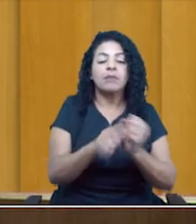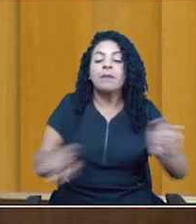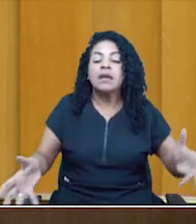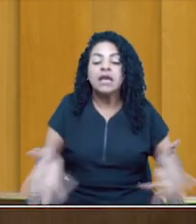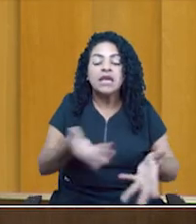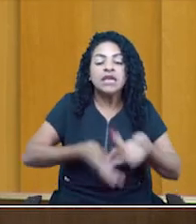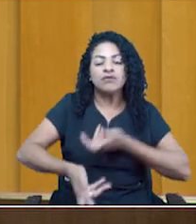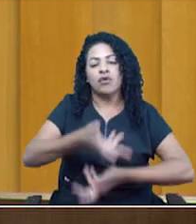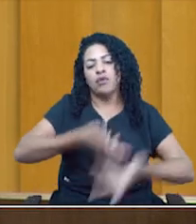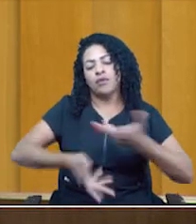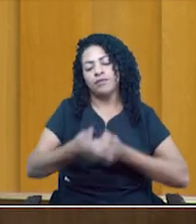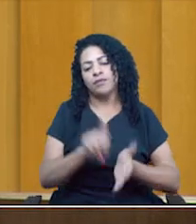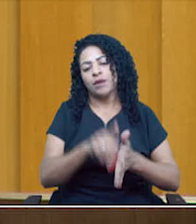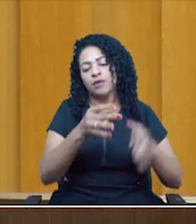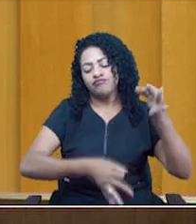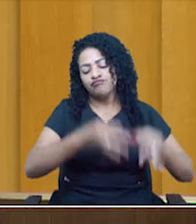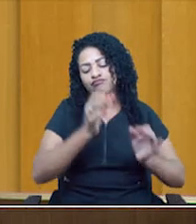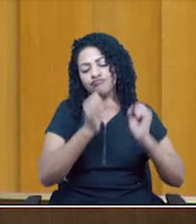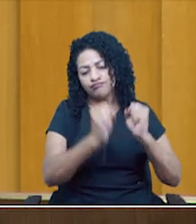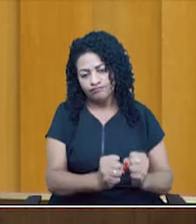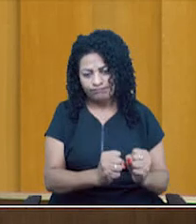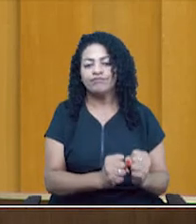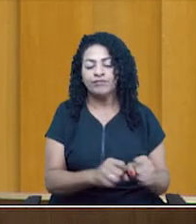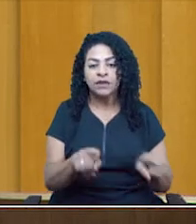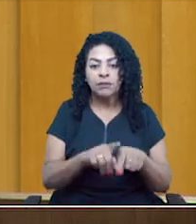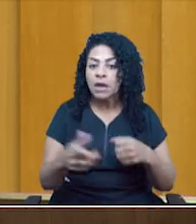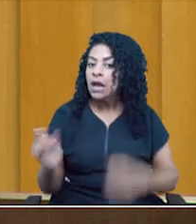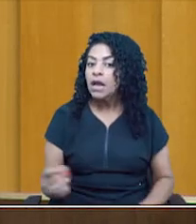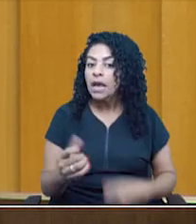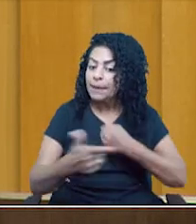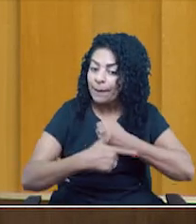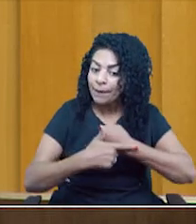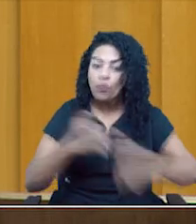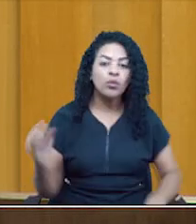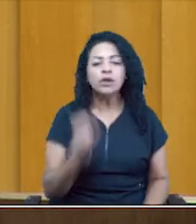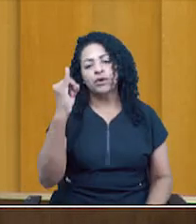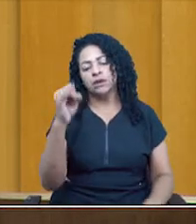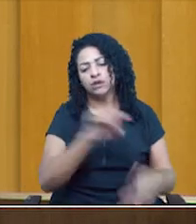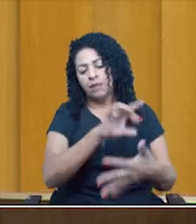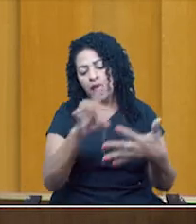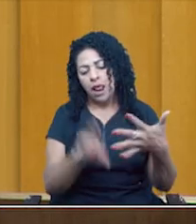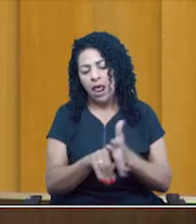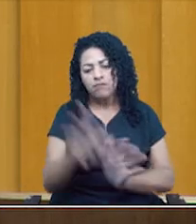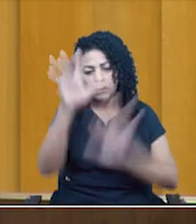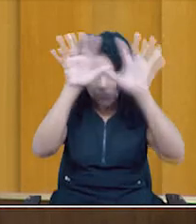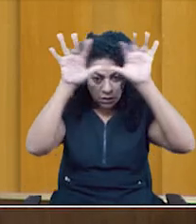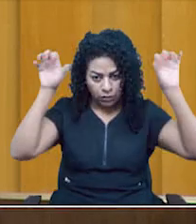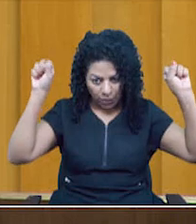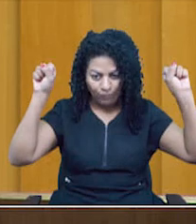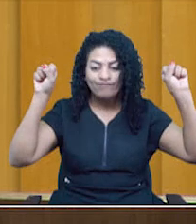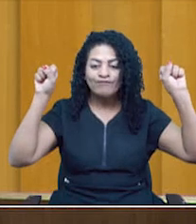é muito importante o papel dos setores de comunicação de cada tribunal. Se tenham